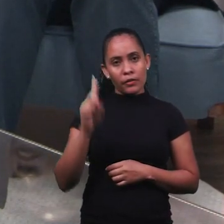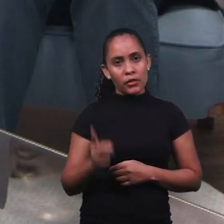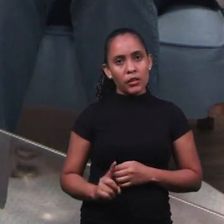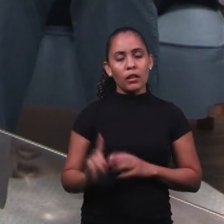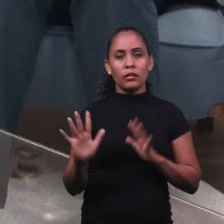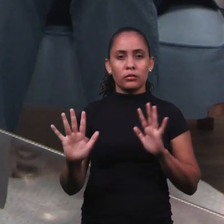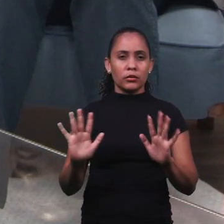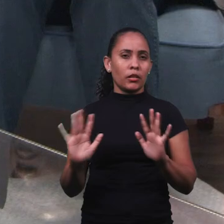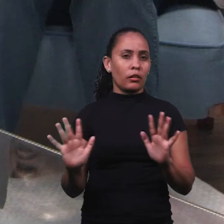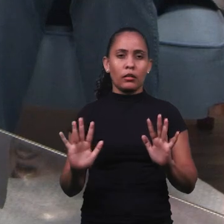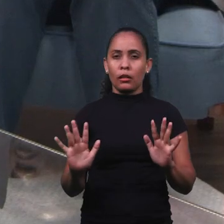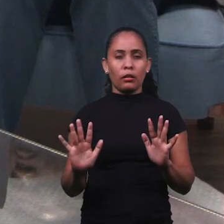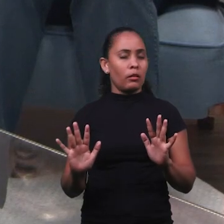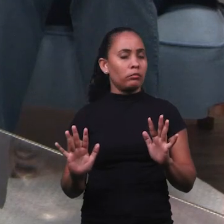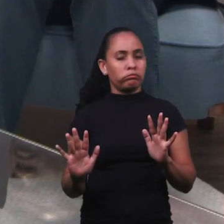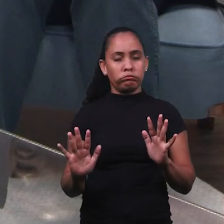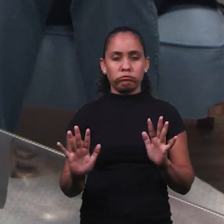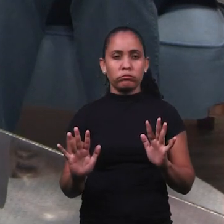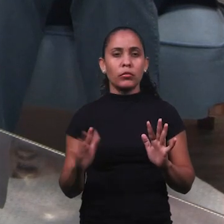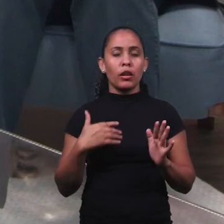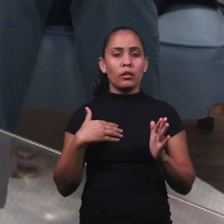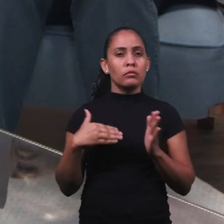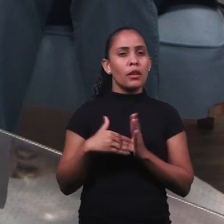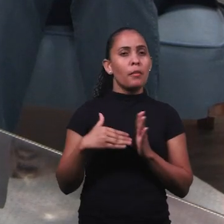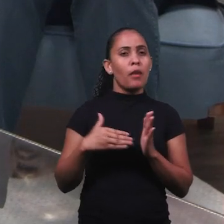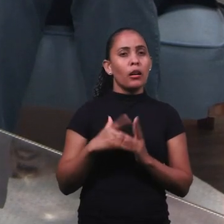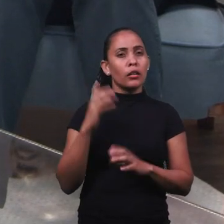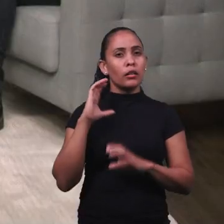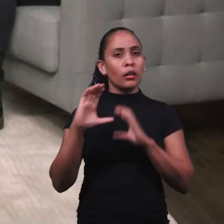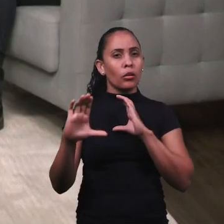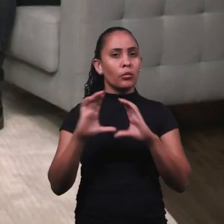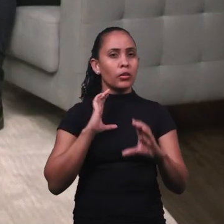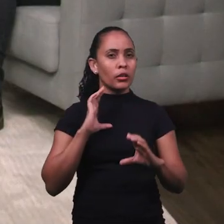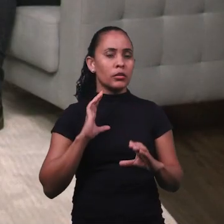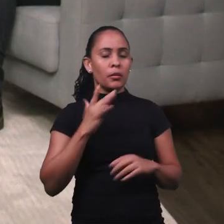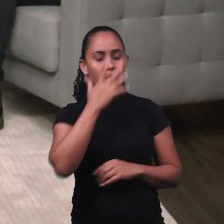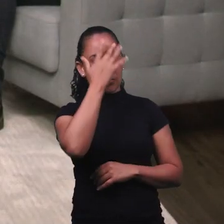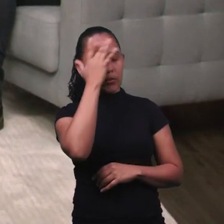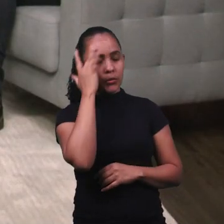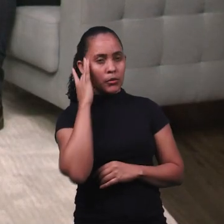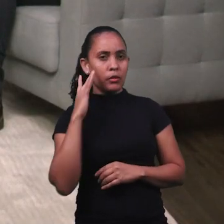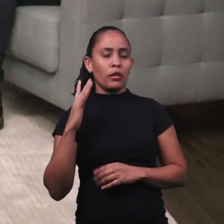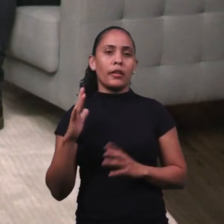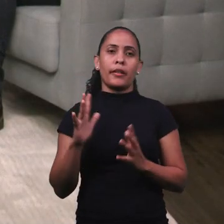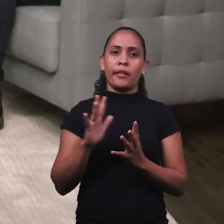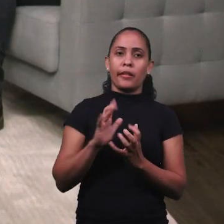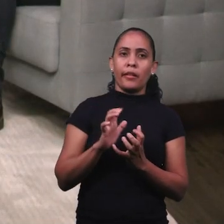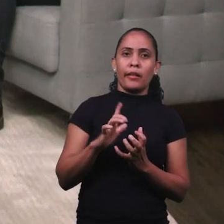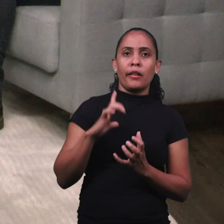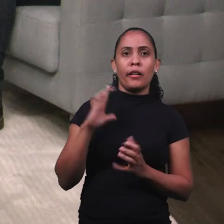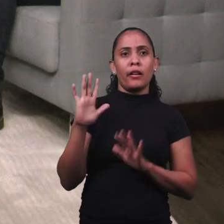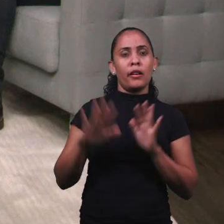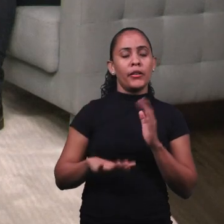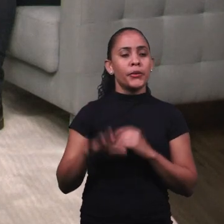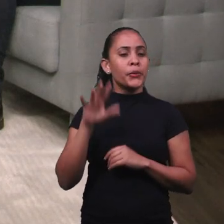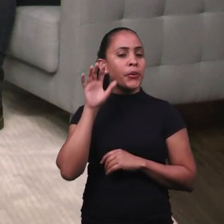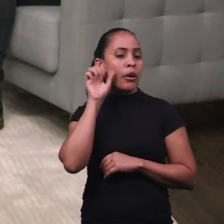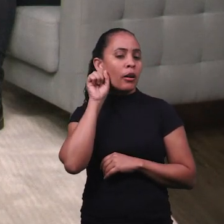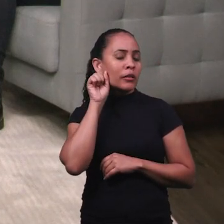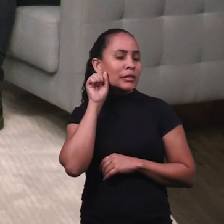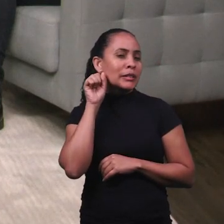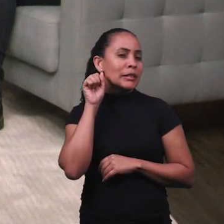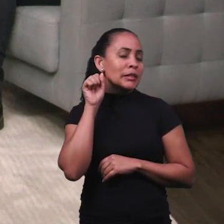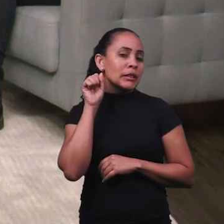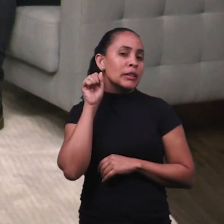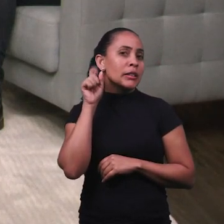não é deficiência ou transtorno, não é isso. É a questão das barreiras da comunicação, né? Então, uma pessoa idosa, ela às vezes não ouve